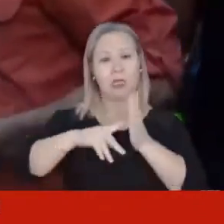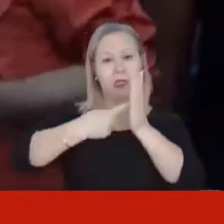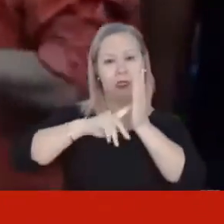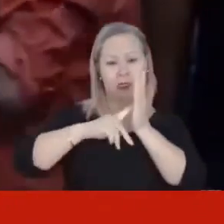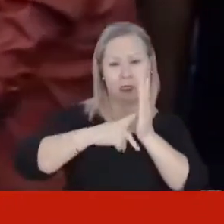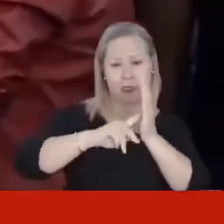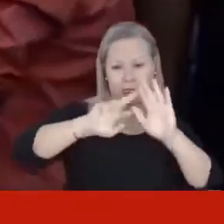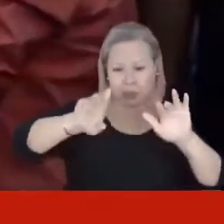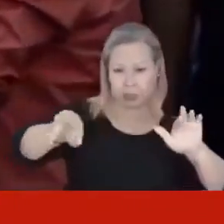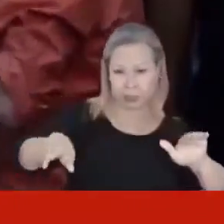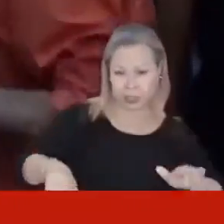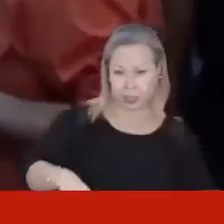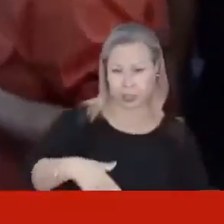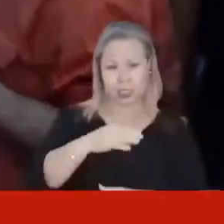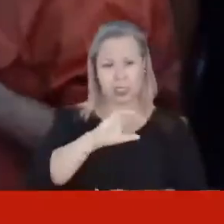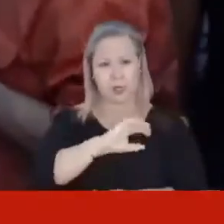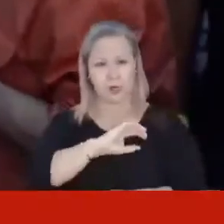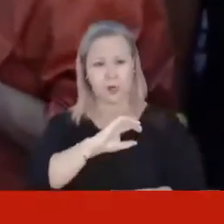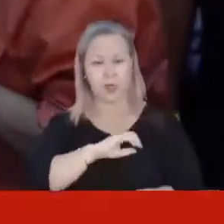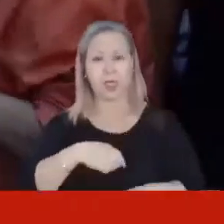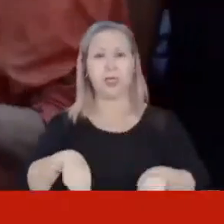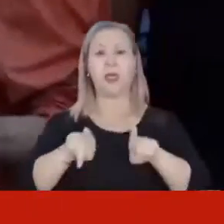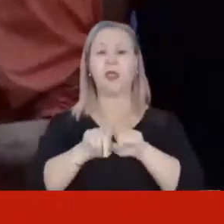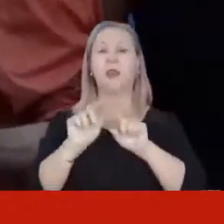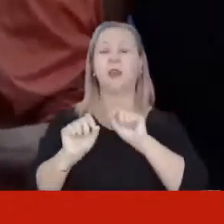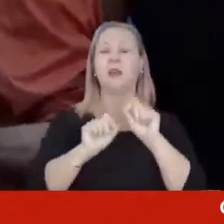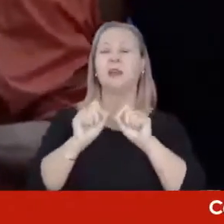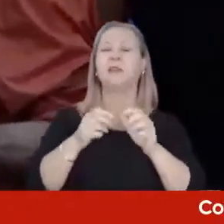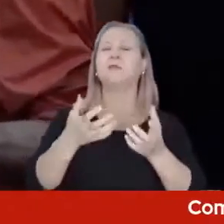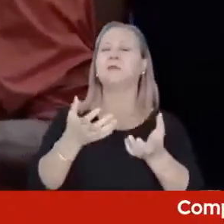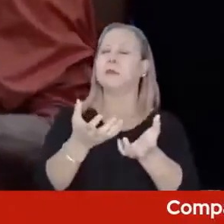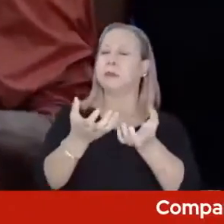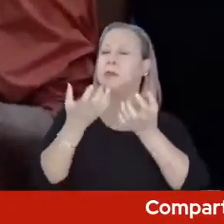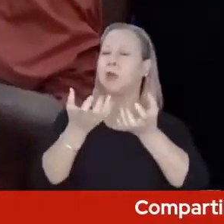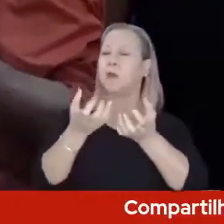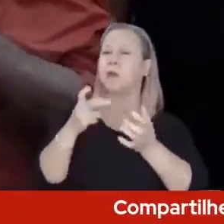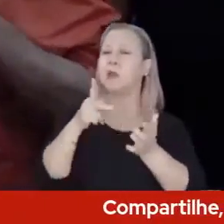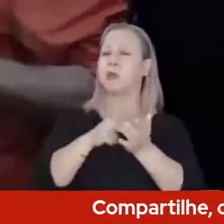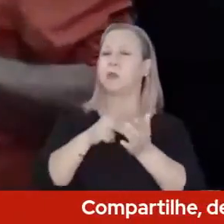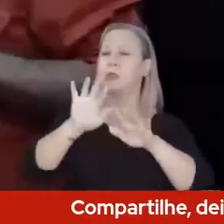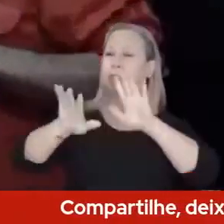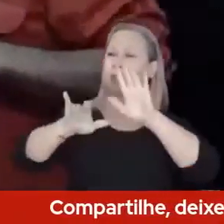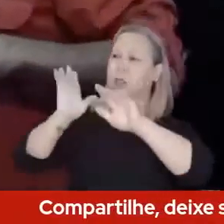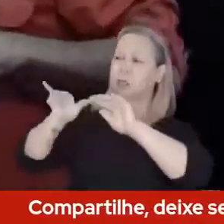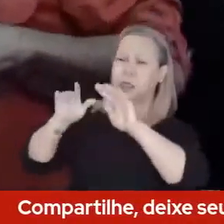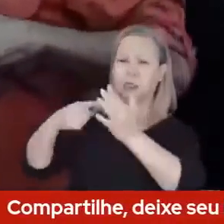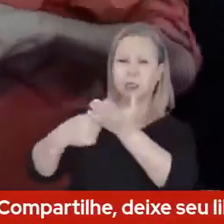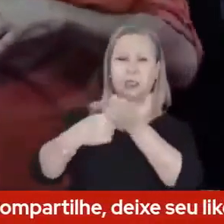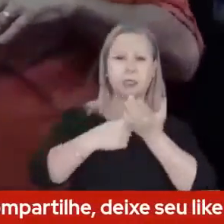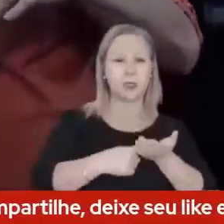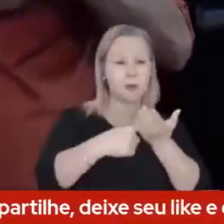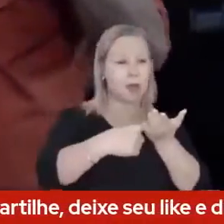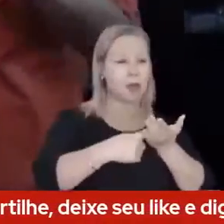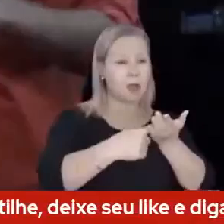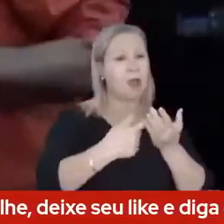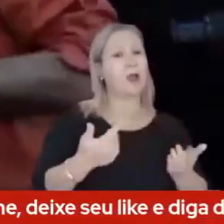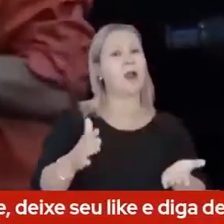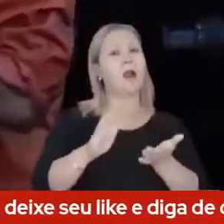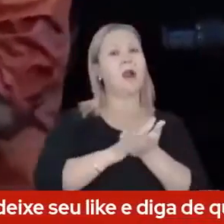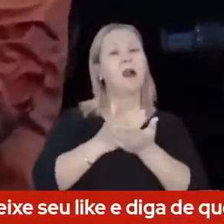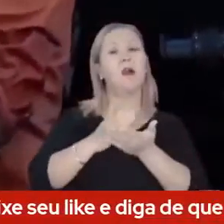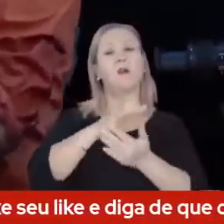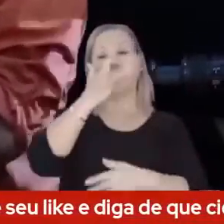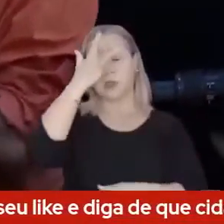companheiros, e também fiz questão de convidar algumas pessoas para mostrar que a